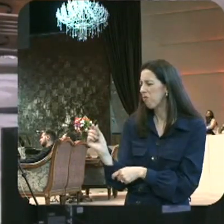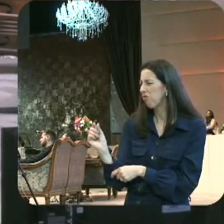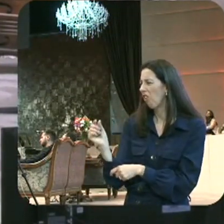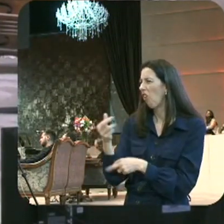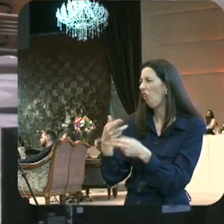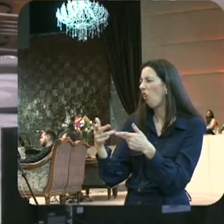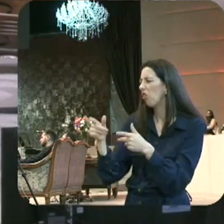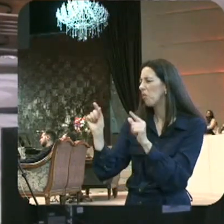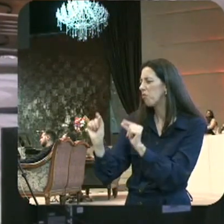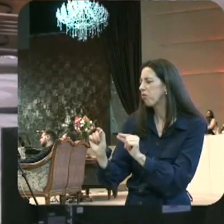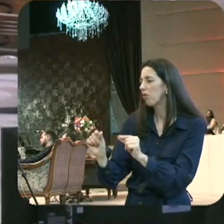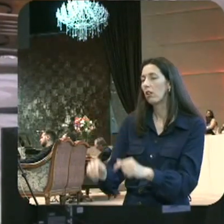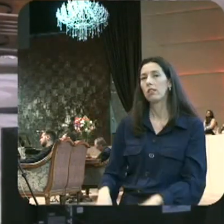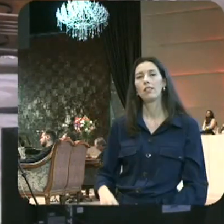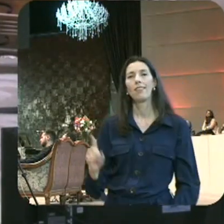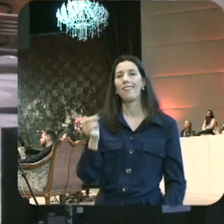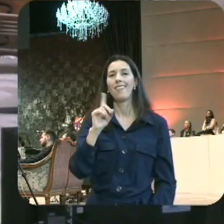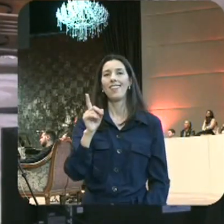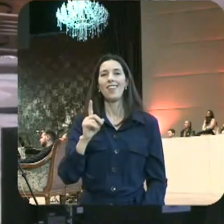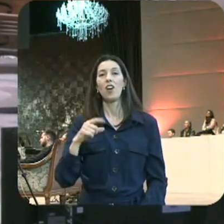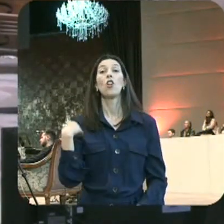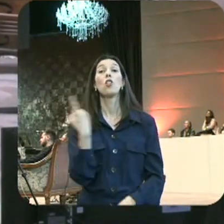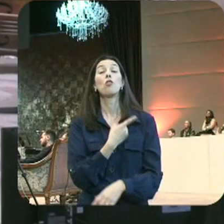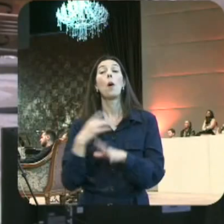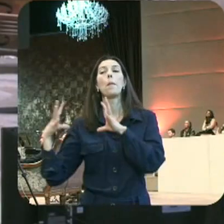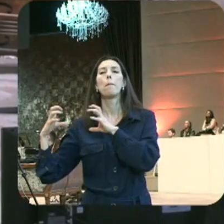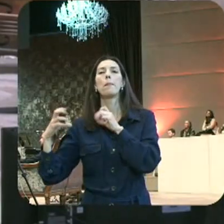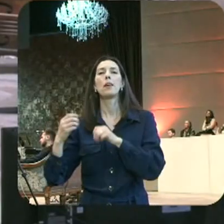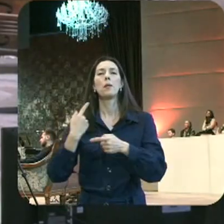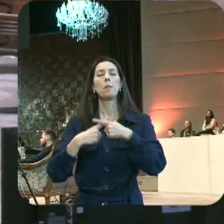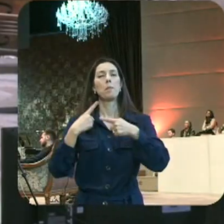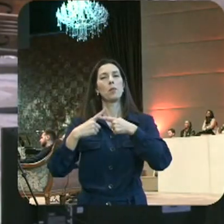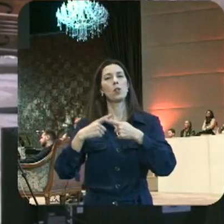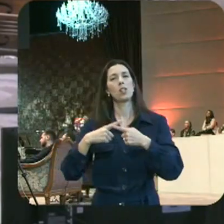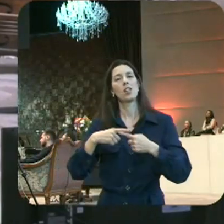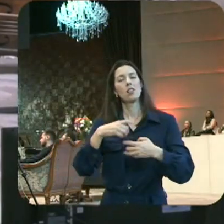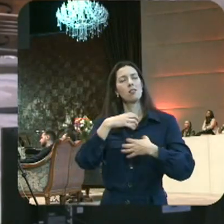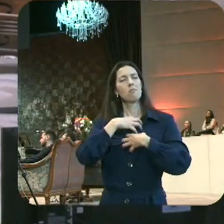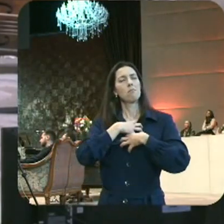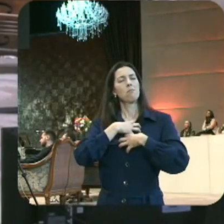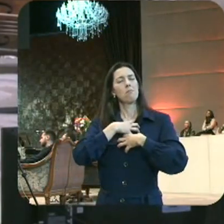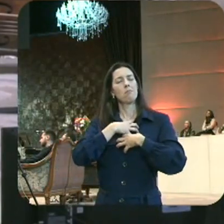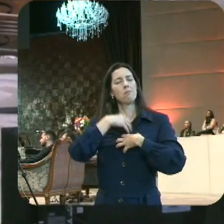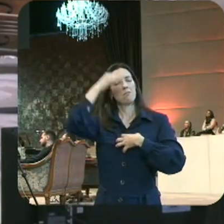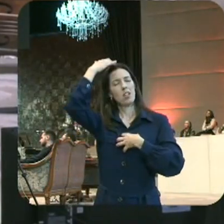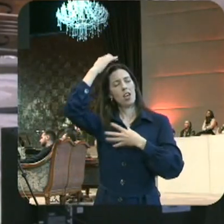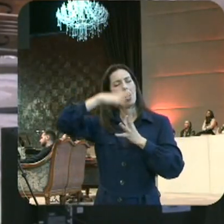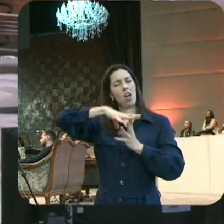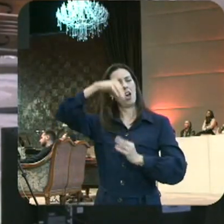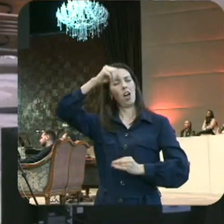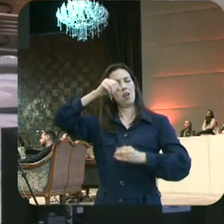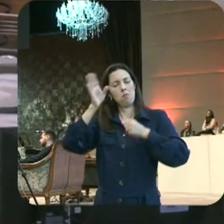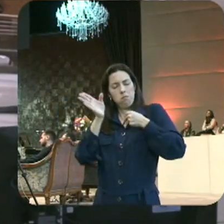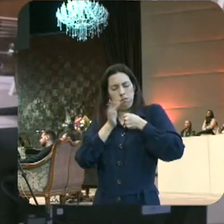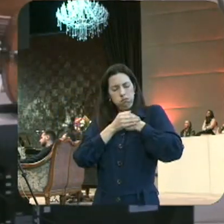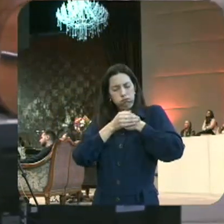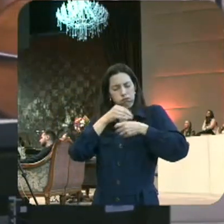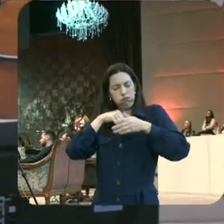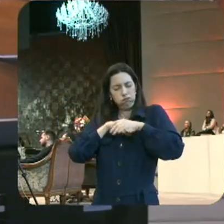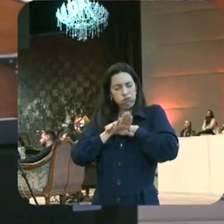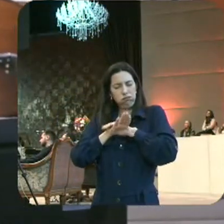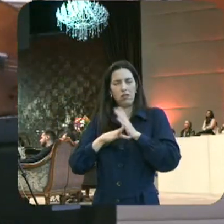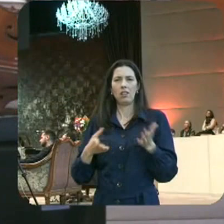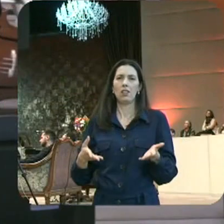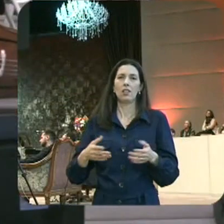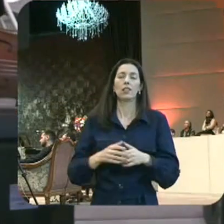aconteceu, mas a gente está brigando por causa dos sentimentos que estão guardados dentro da alma. O que Deus está dizendo para a gente é o seguinte: olha,